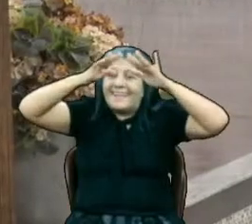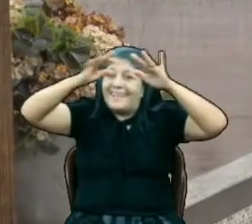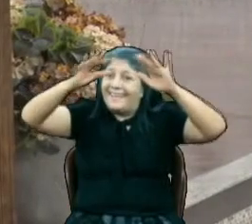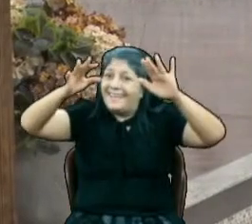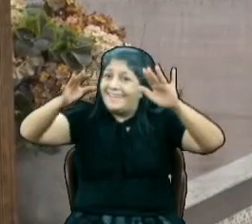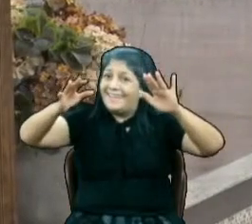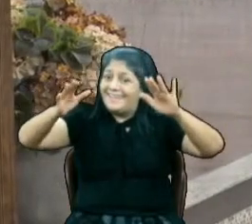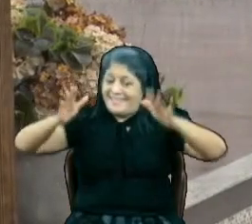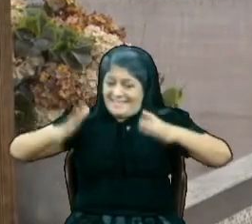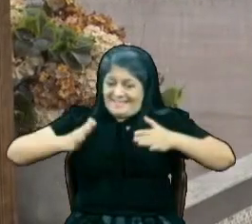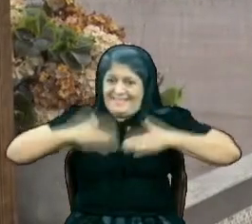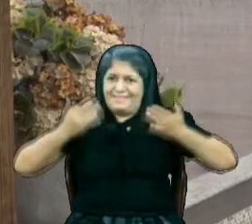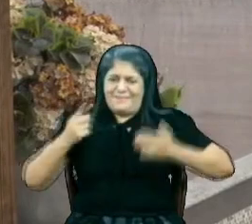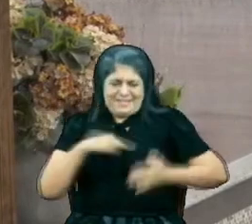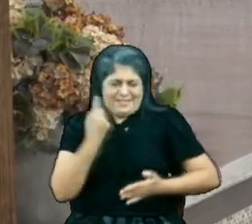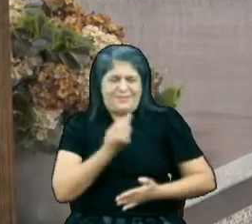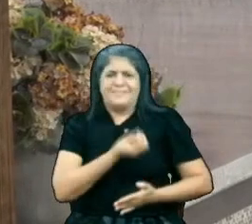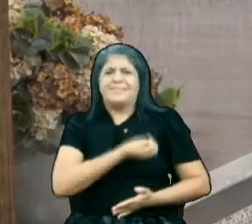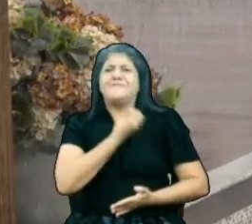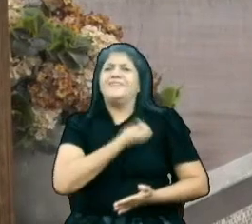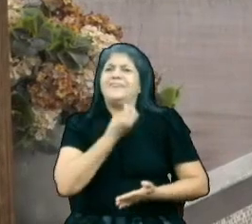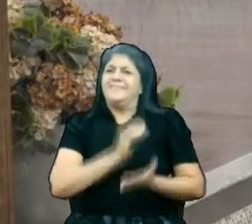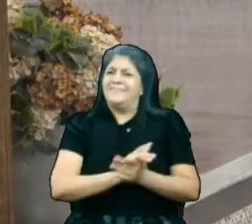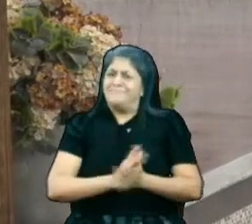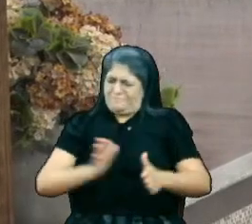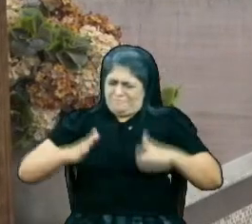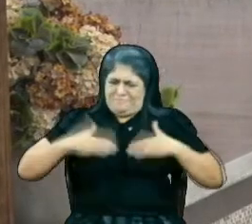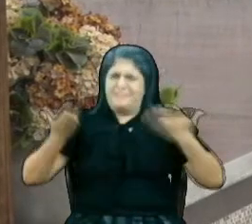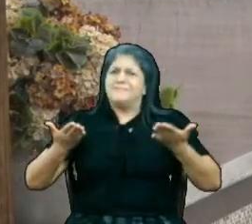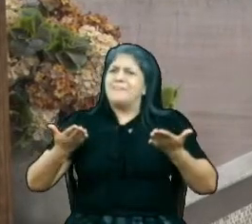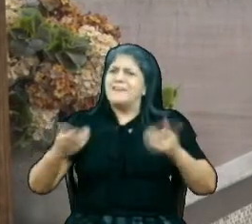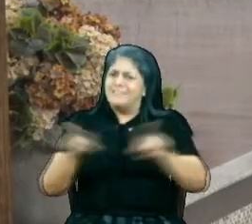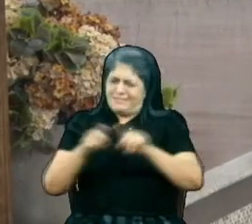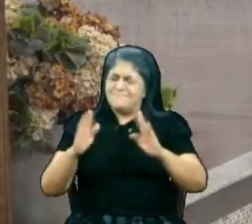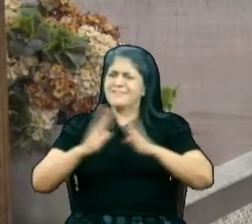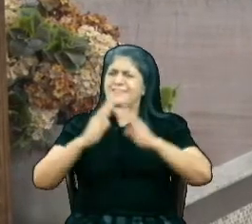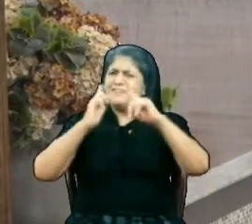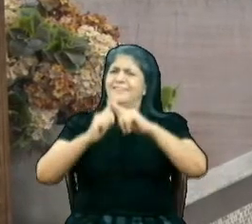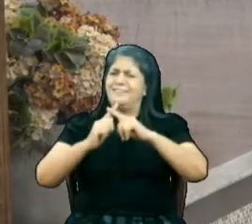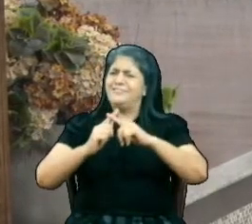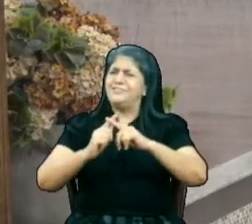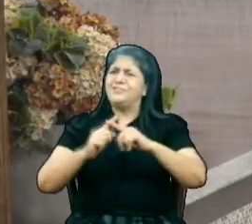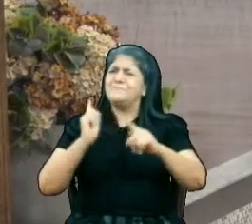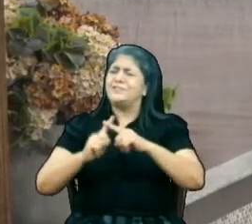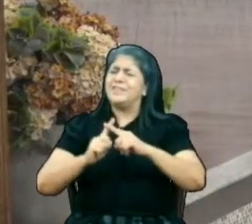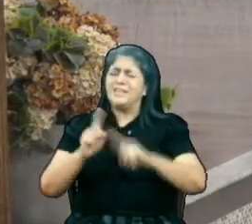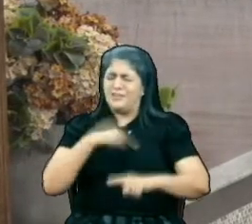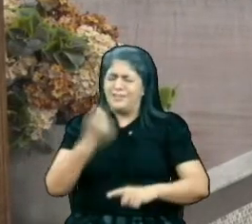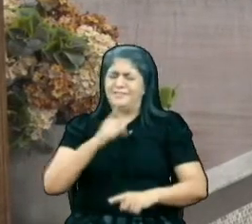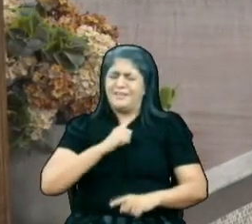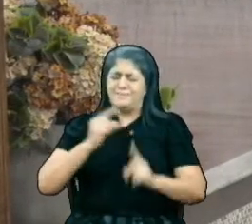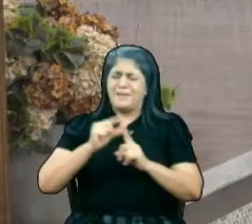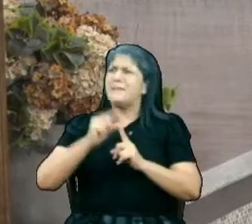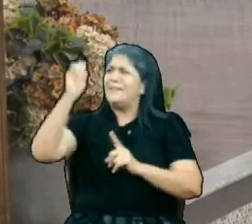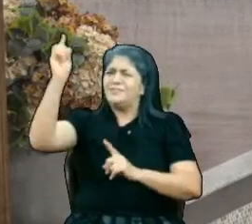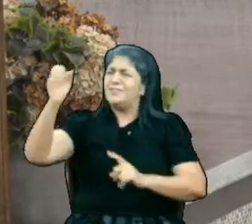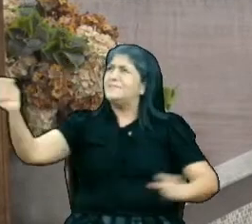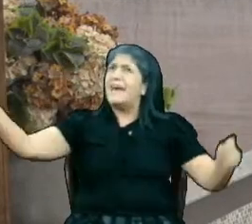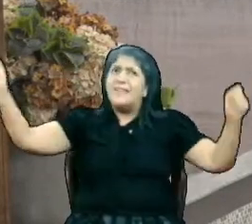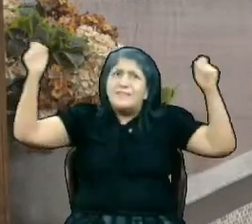igreja mais uma vez Dessa noite para nós nos apegarmos a esta palavra que é luz luz